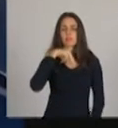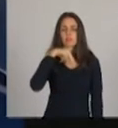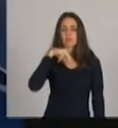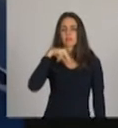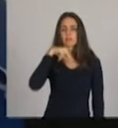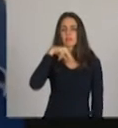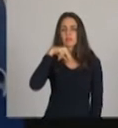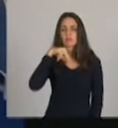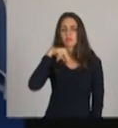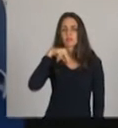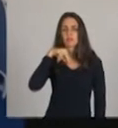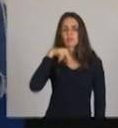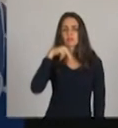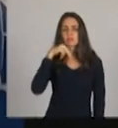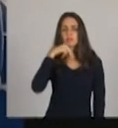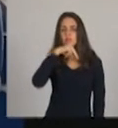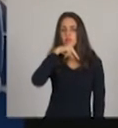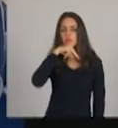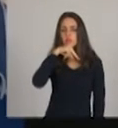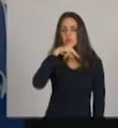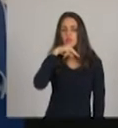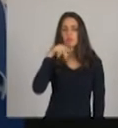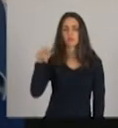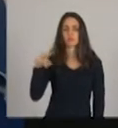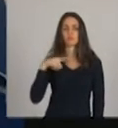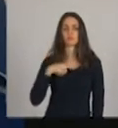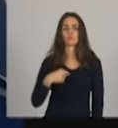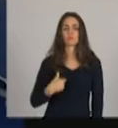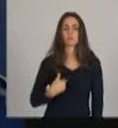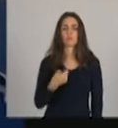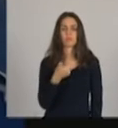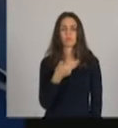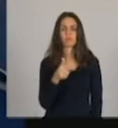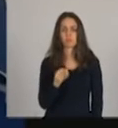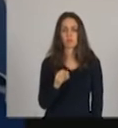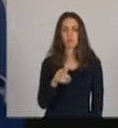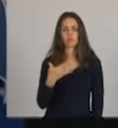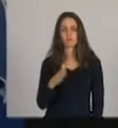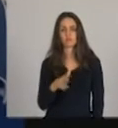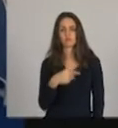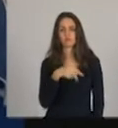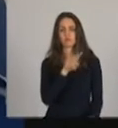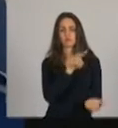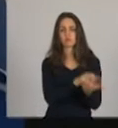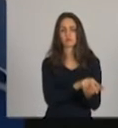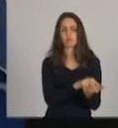Tavares, excepcional, 27 anos ou mais, numa cama,